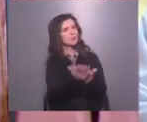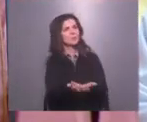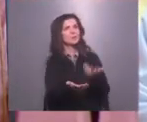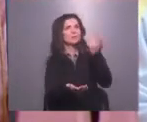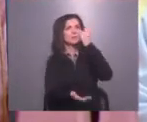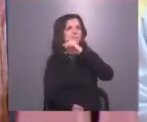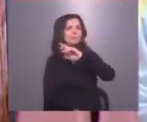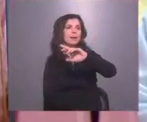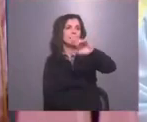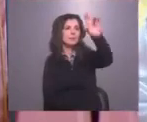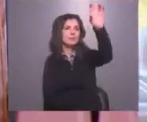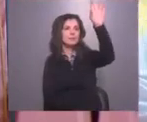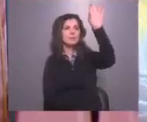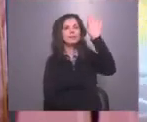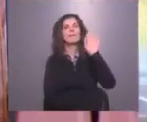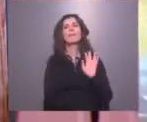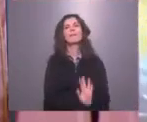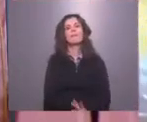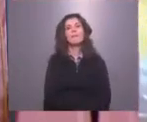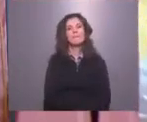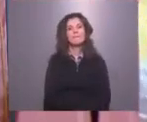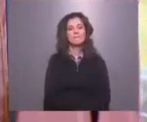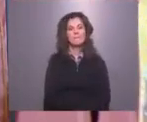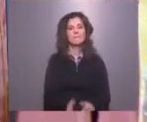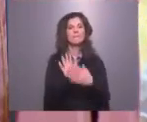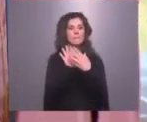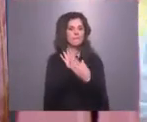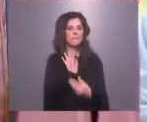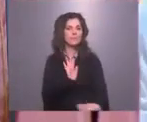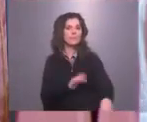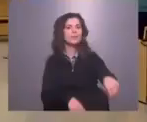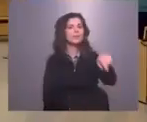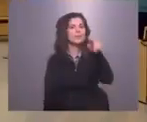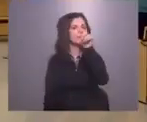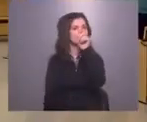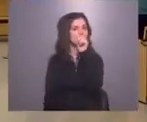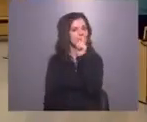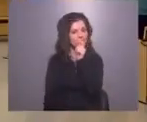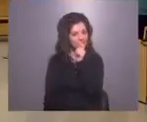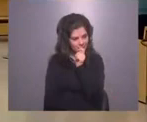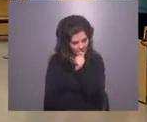os séculos dos séculos. Amém.